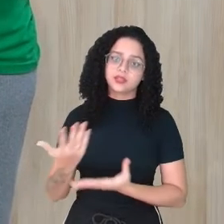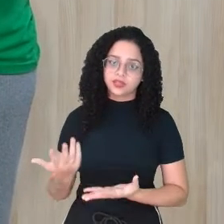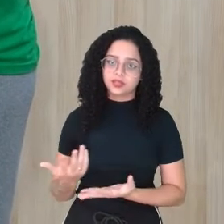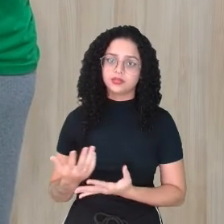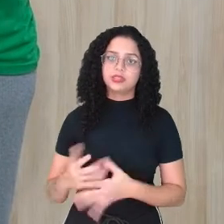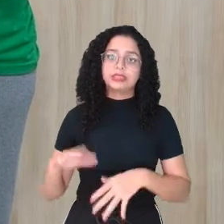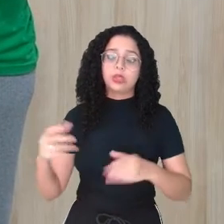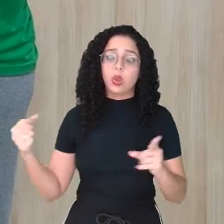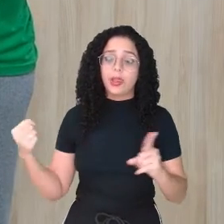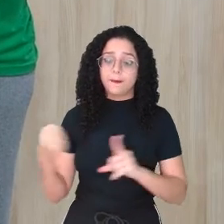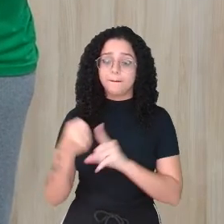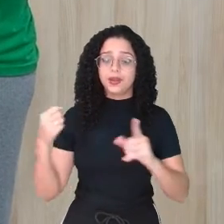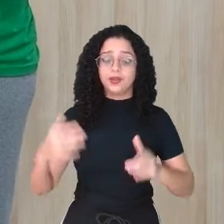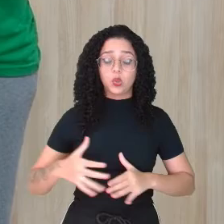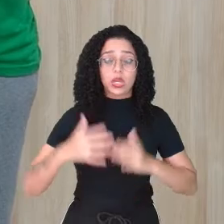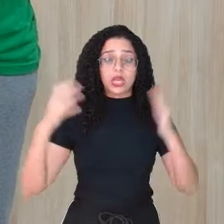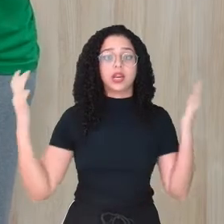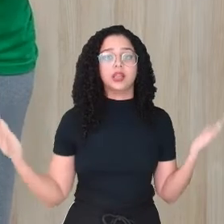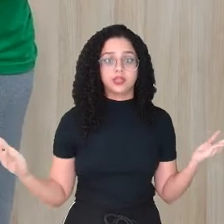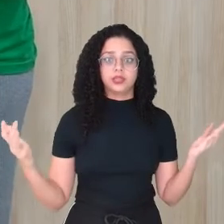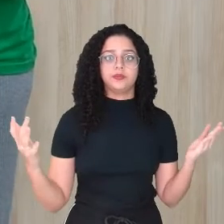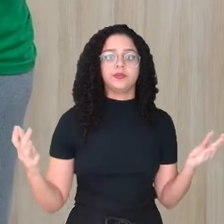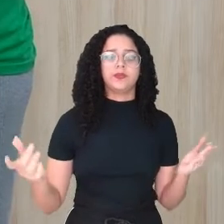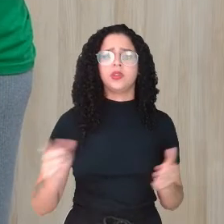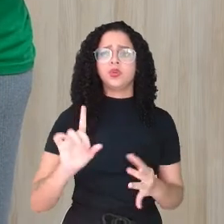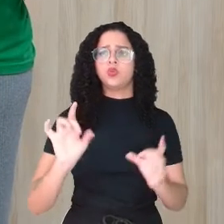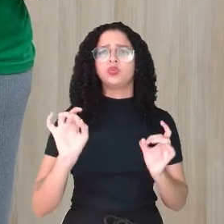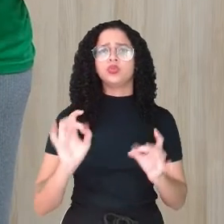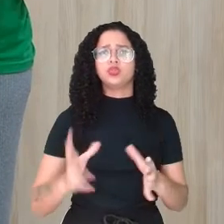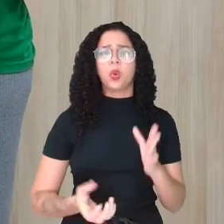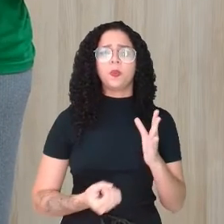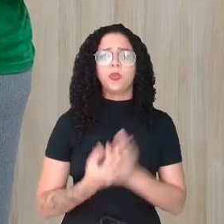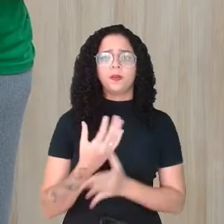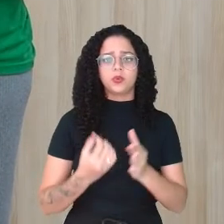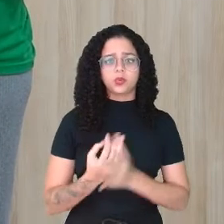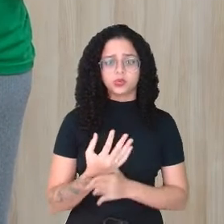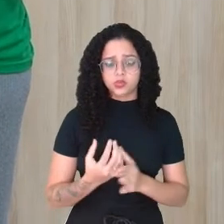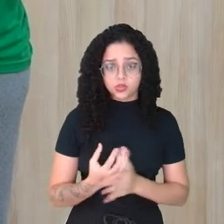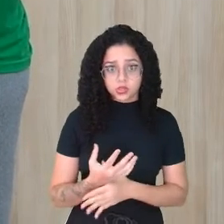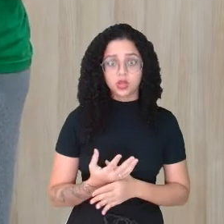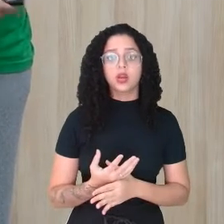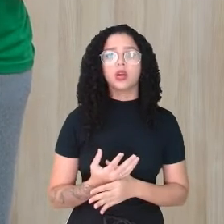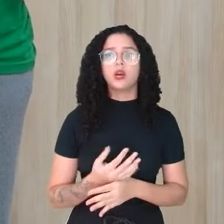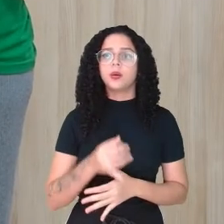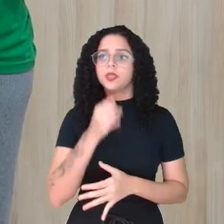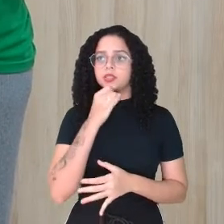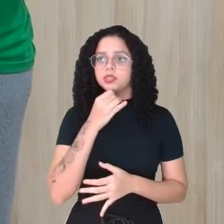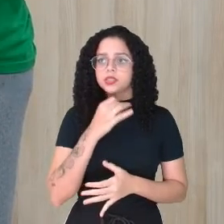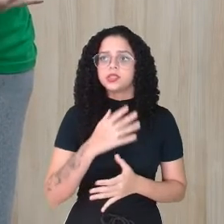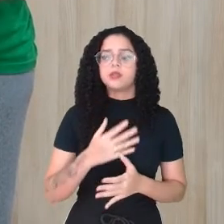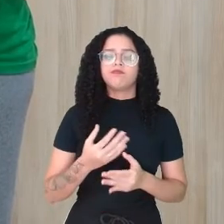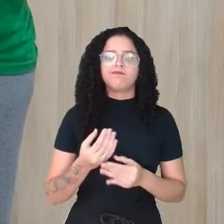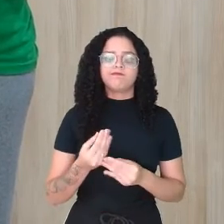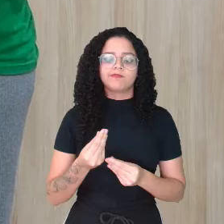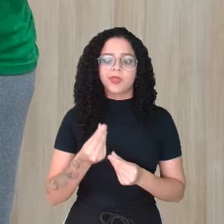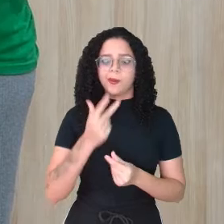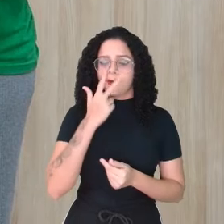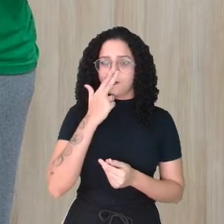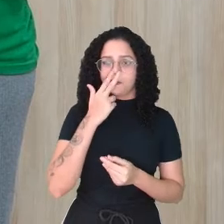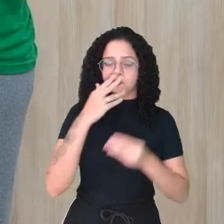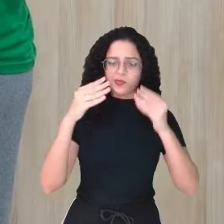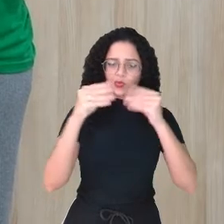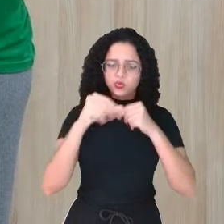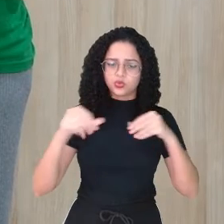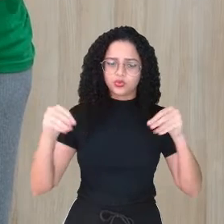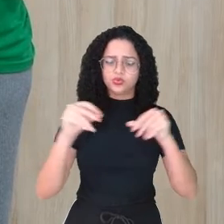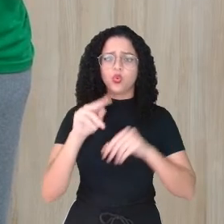causou um impacto muito grande, veja, não só na produção ali, né, com monocultivo, um desgaste do solo, o